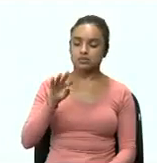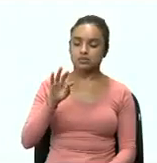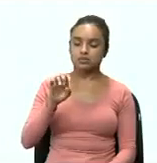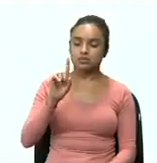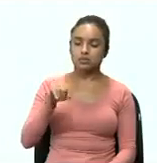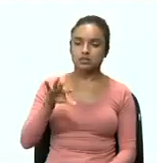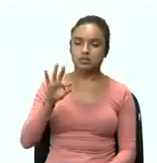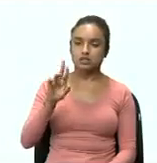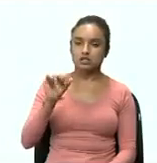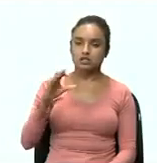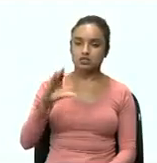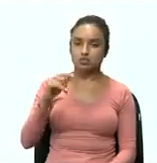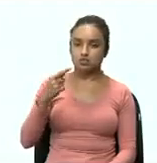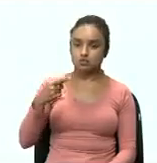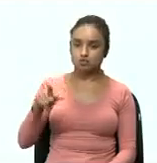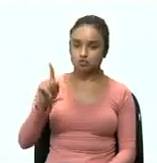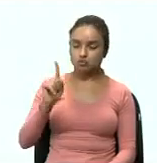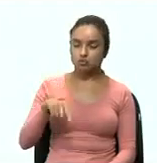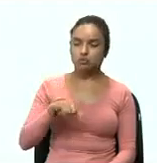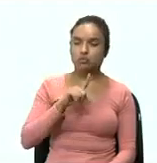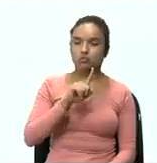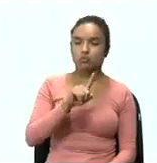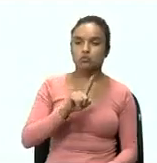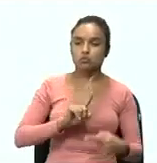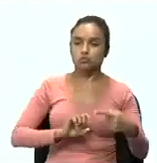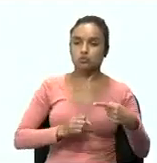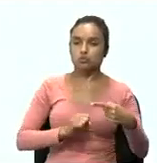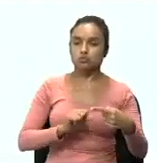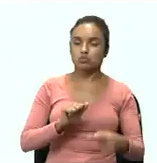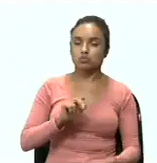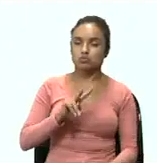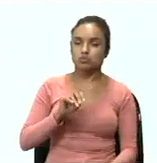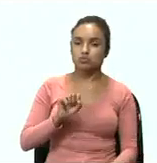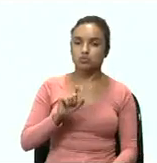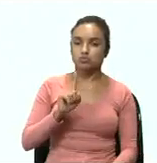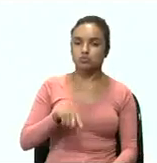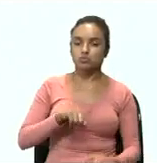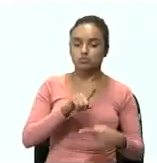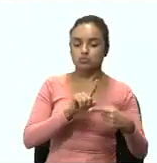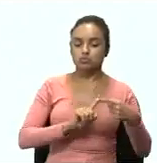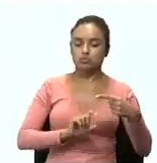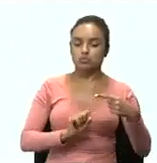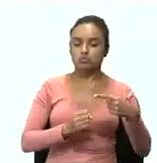de n tendendo ao infinito de 1 sobre 18 avos é 1